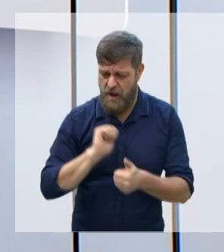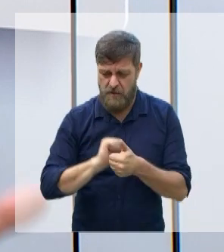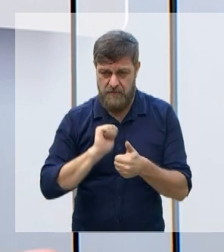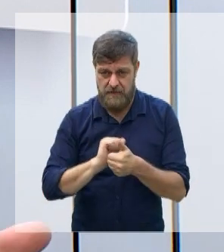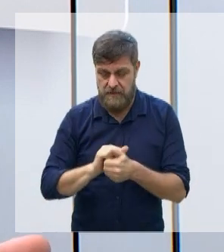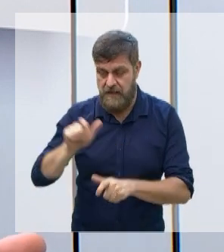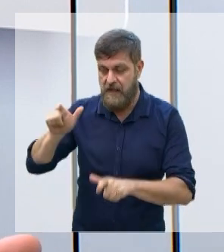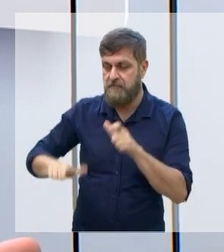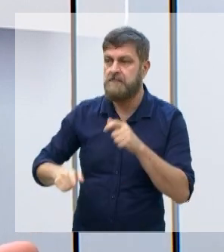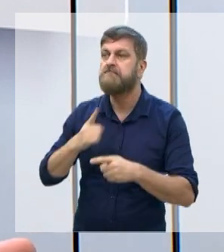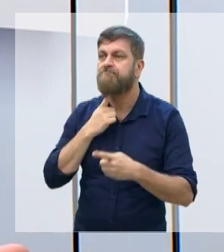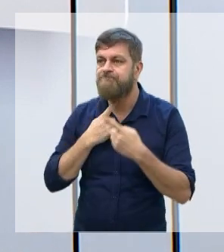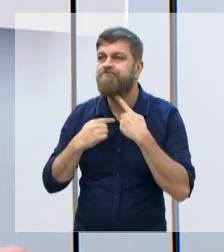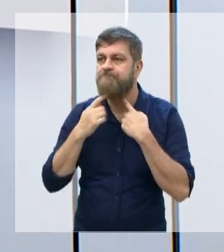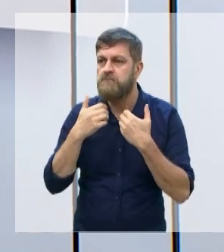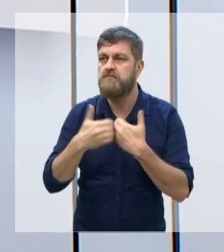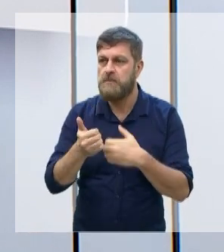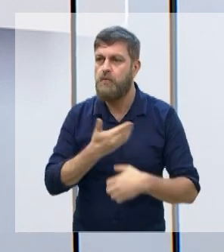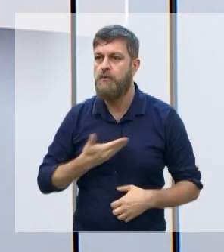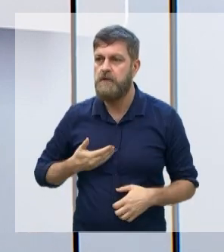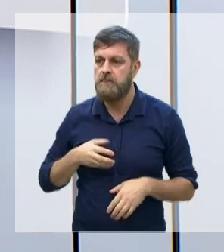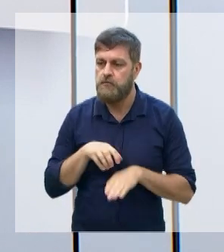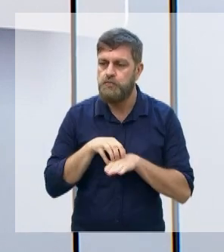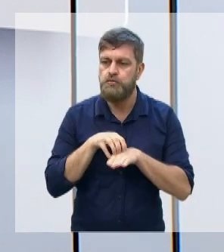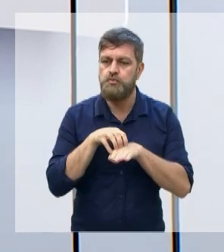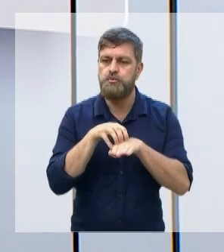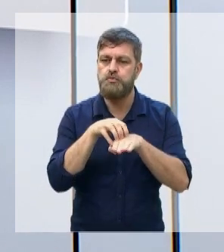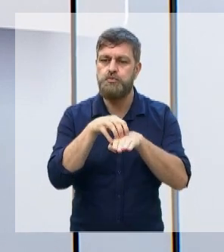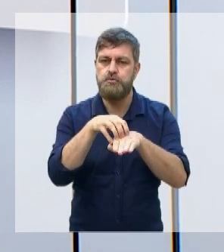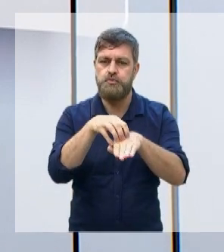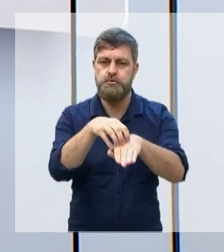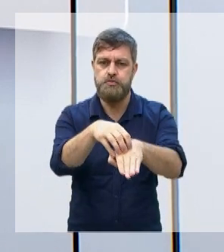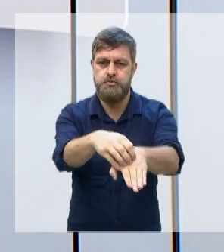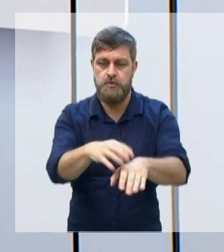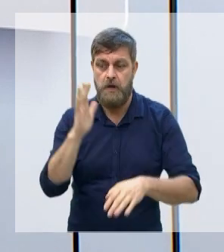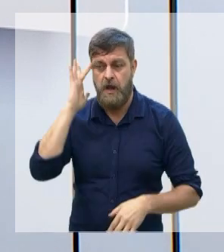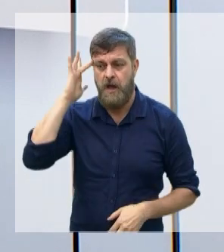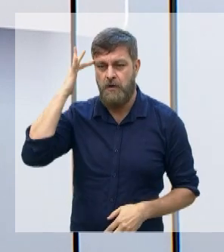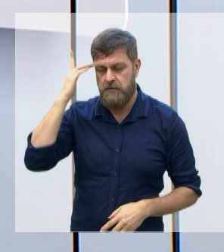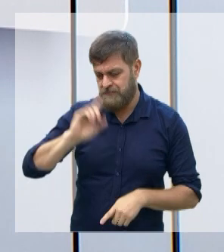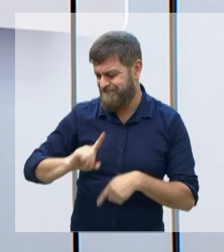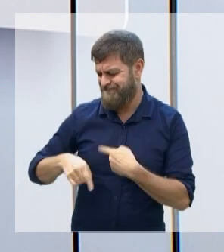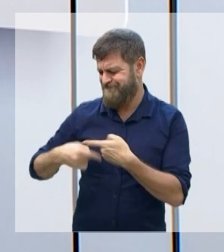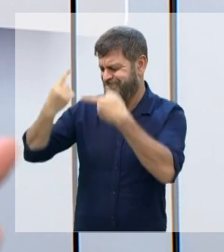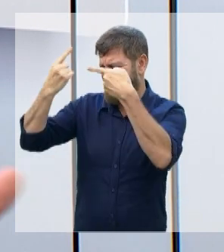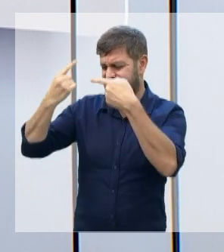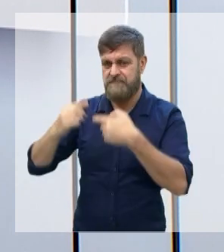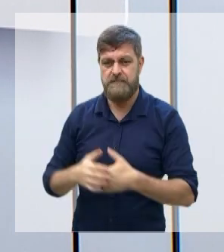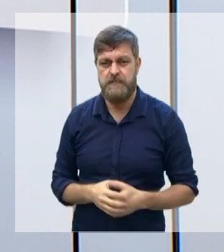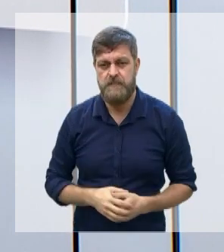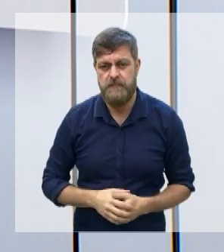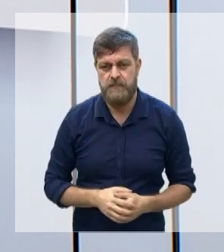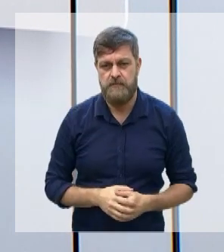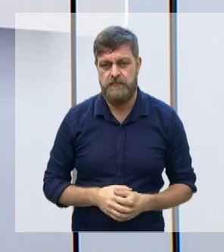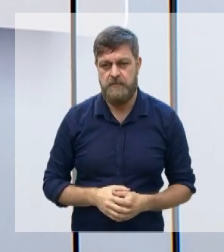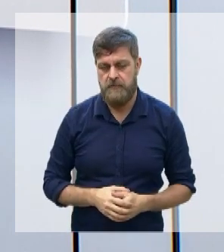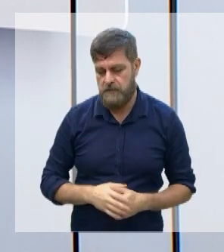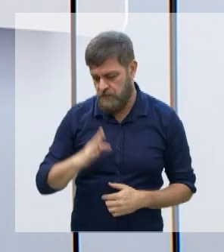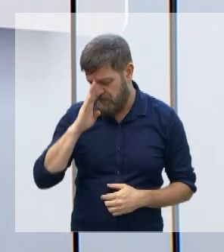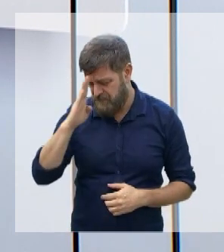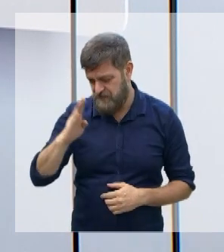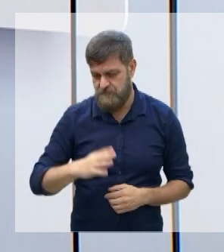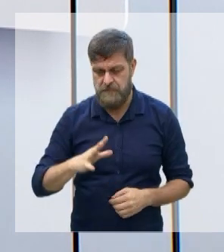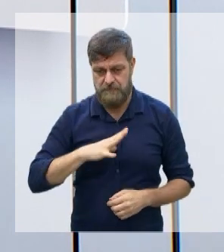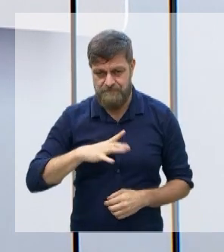estimular a população para que ela utiliza o transporte público acho que vai ser um ganho é primoroso para a